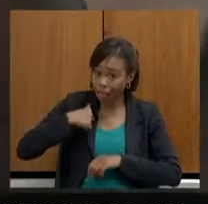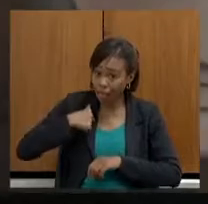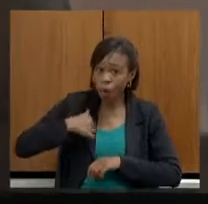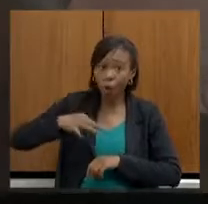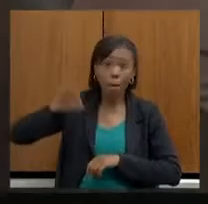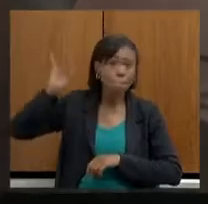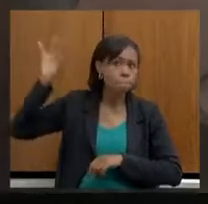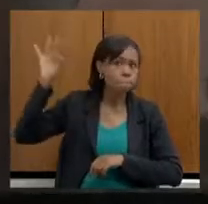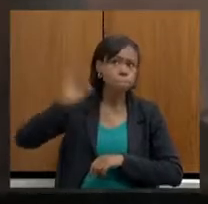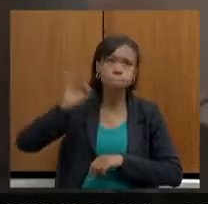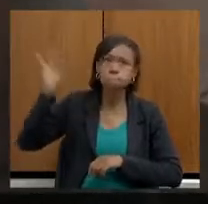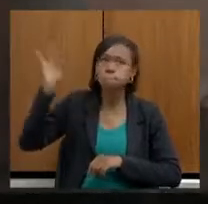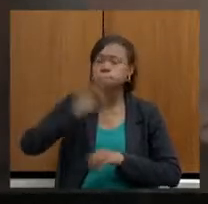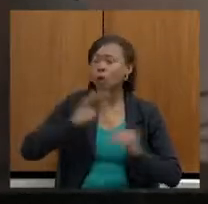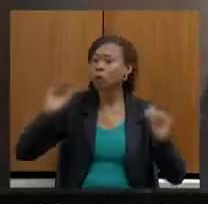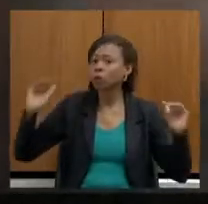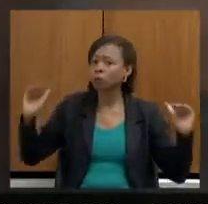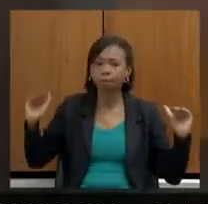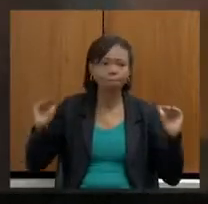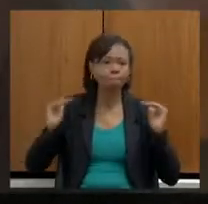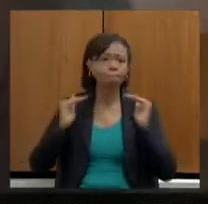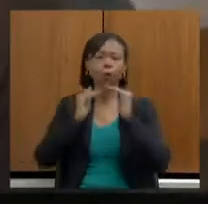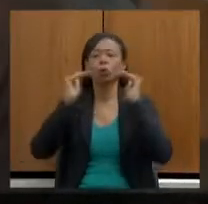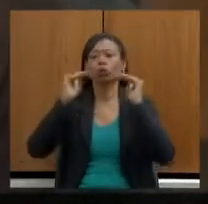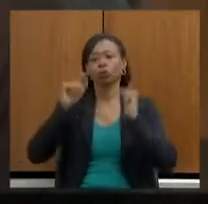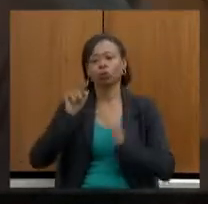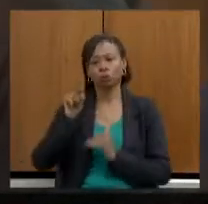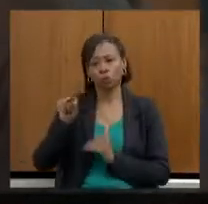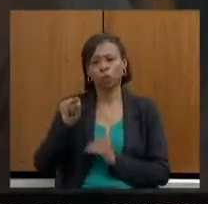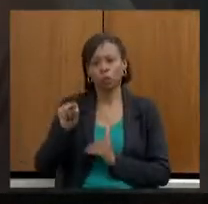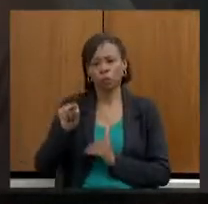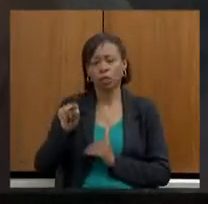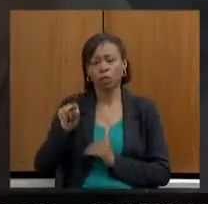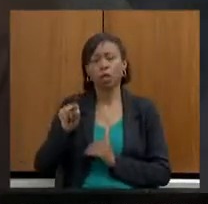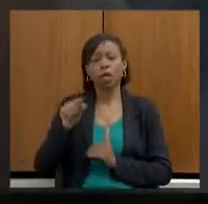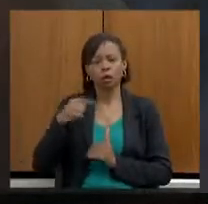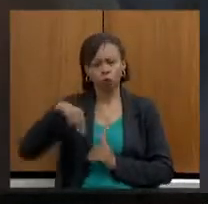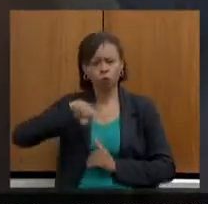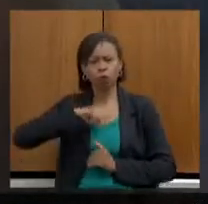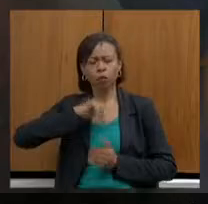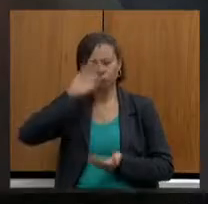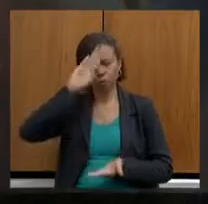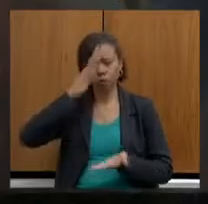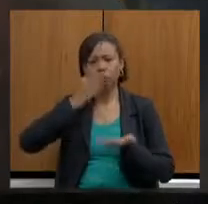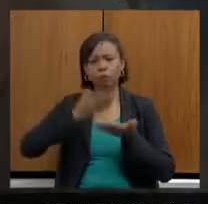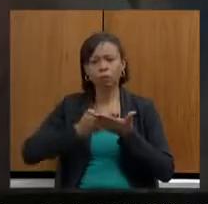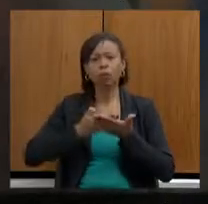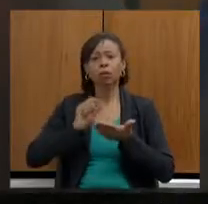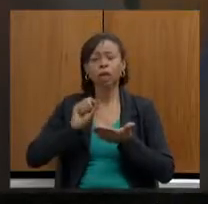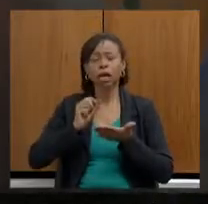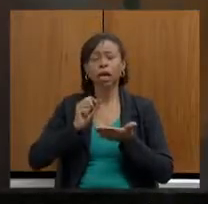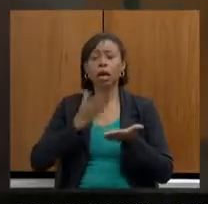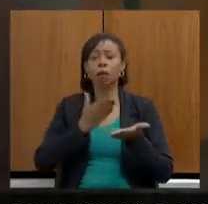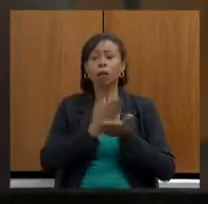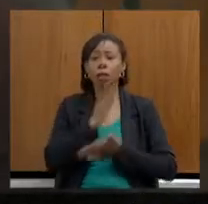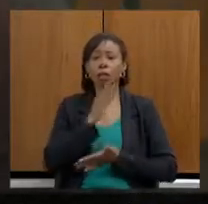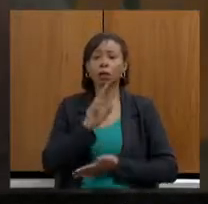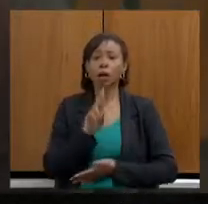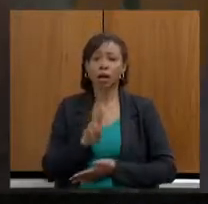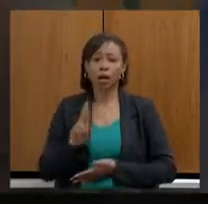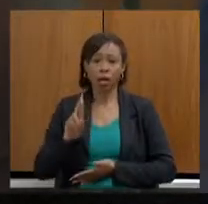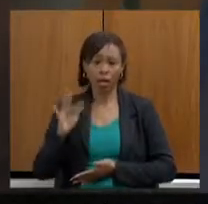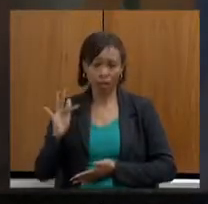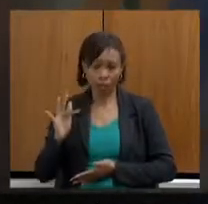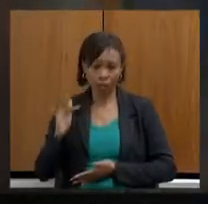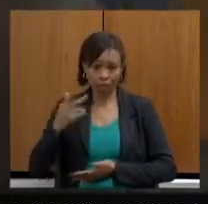diria o meu filho infinito por cento de acordo com você a gente está muito confiante Deputado aqui a aprovação do regime de recuperação fiscal